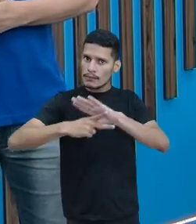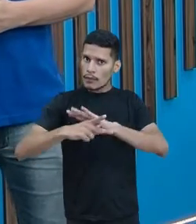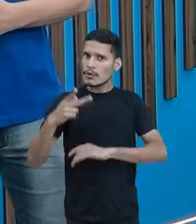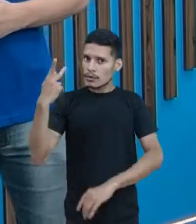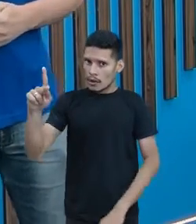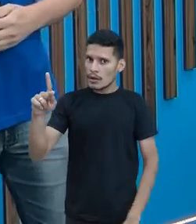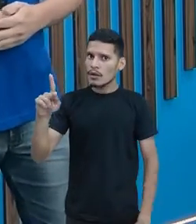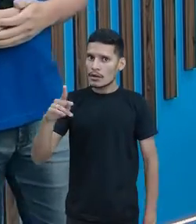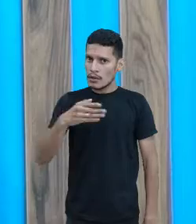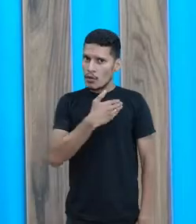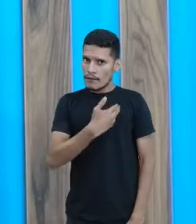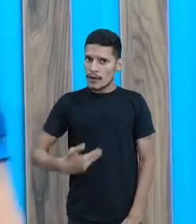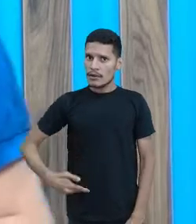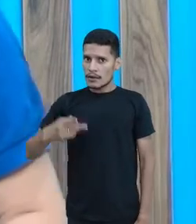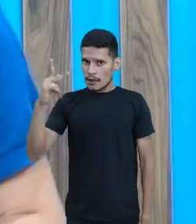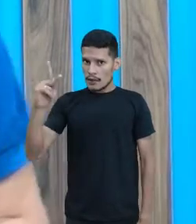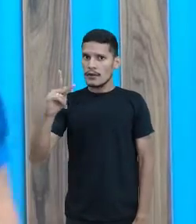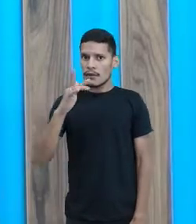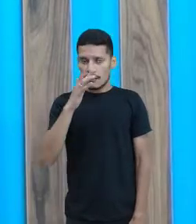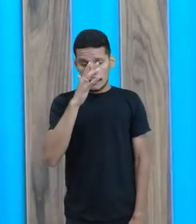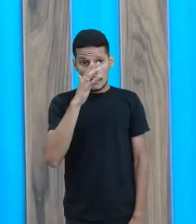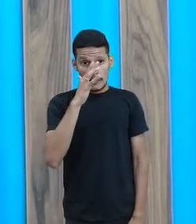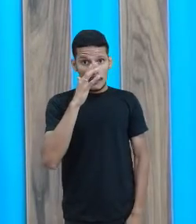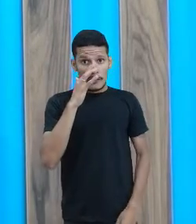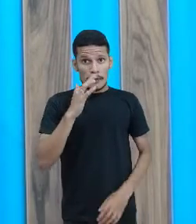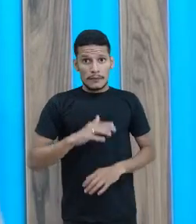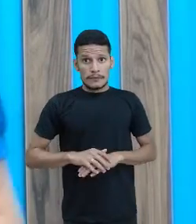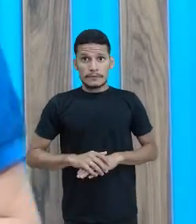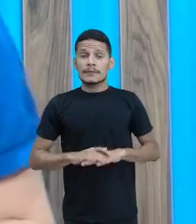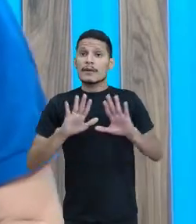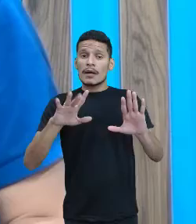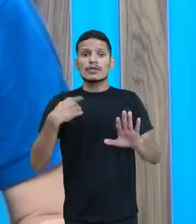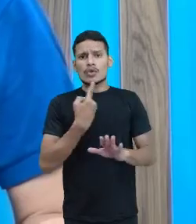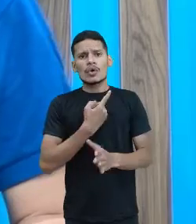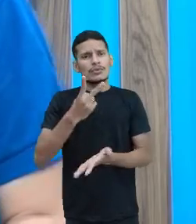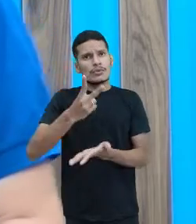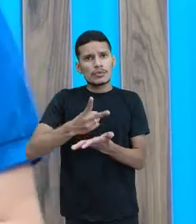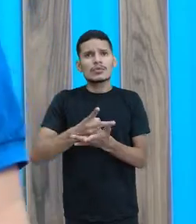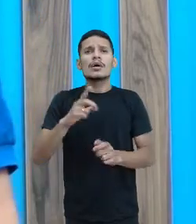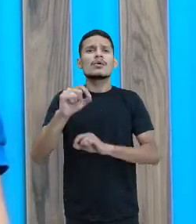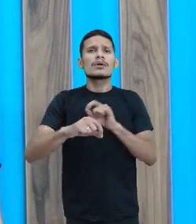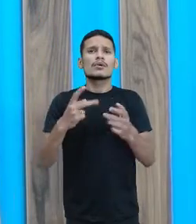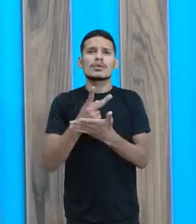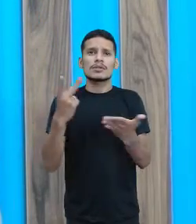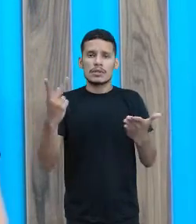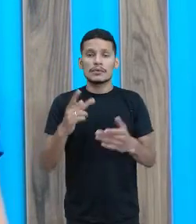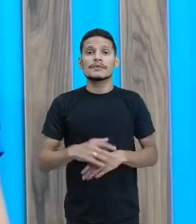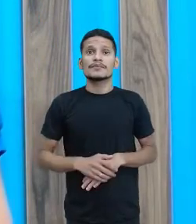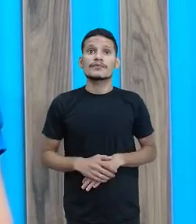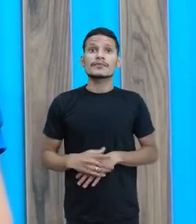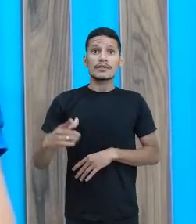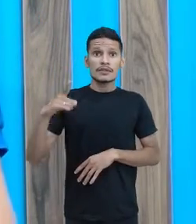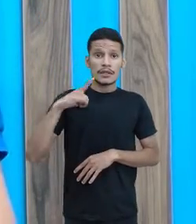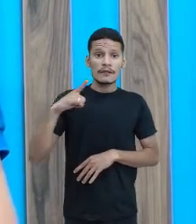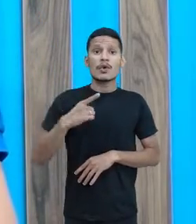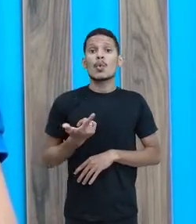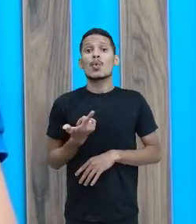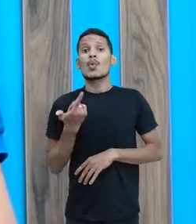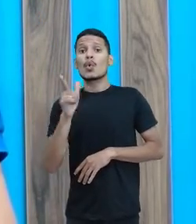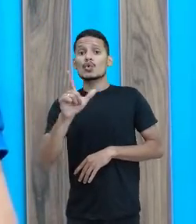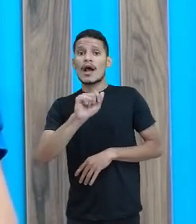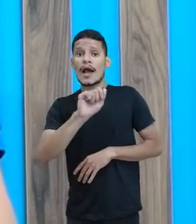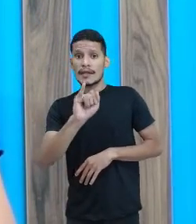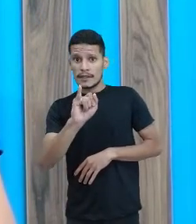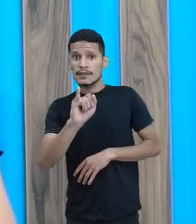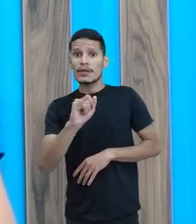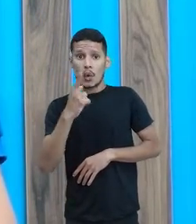do Castelo Branco, tá bom? Então, gente, ó, só para a gente seguir aqui, né, nós tivemos outros atos